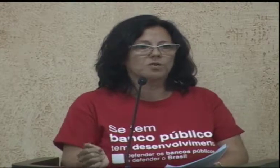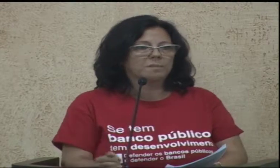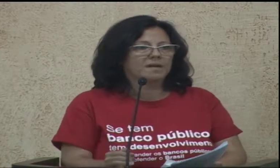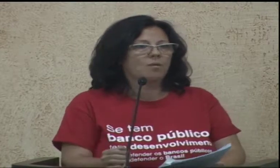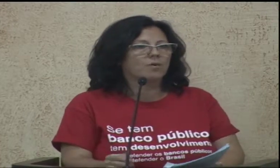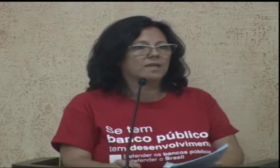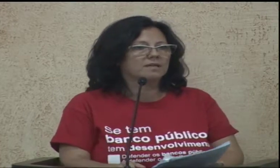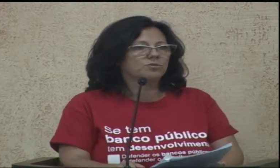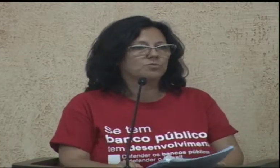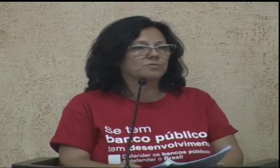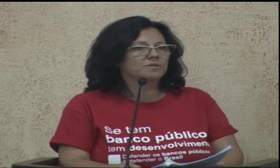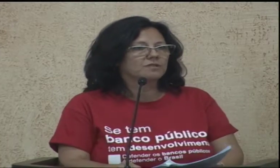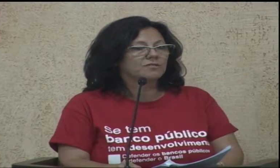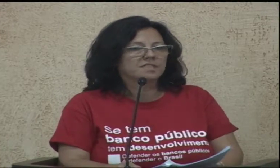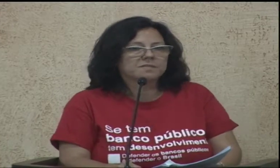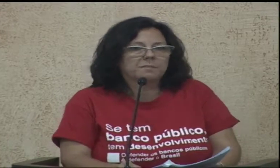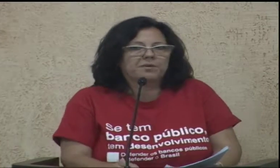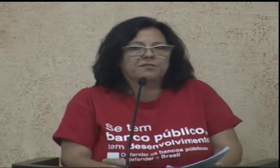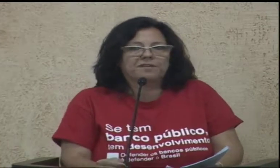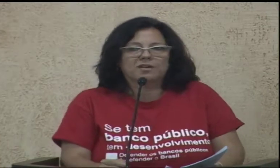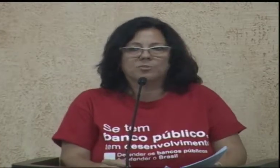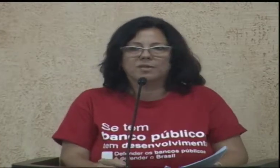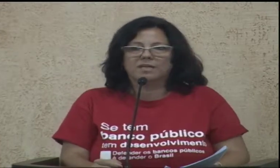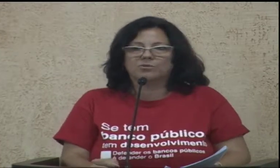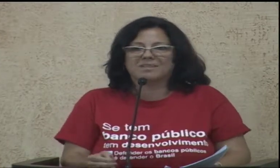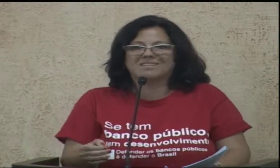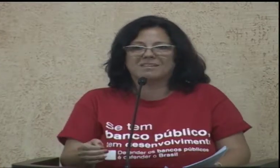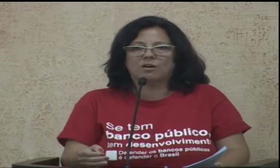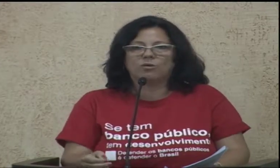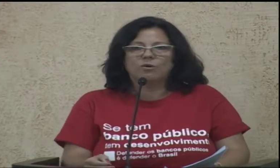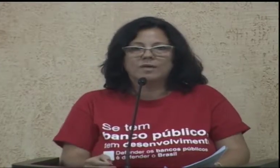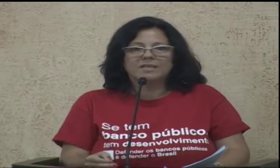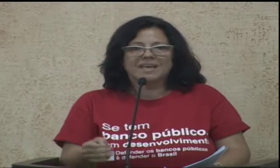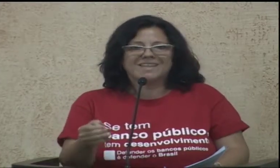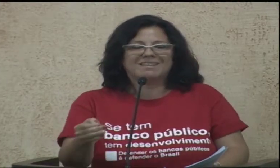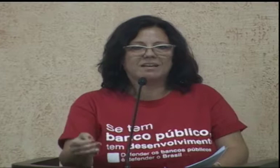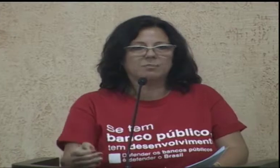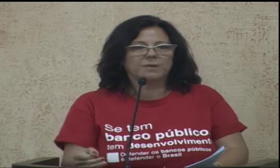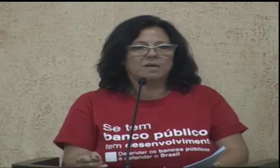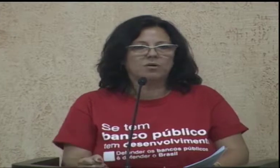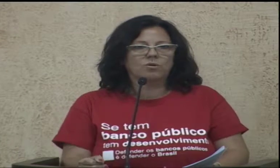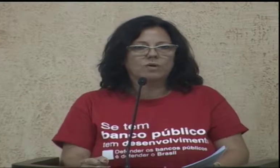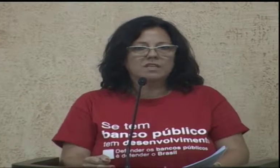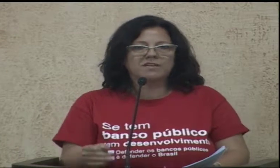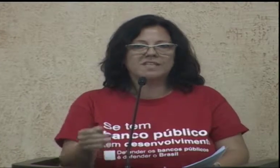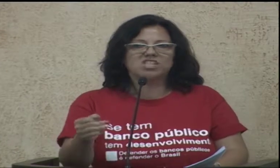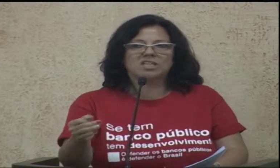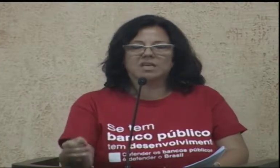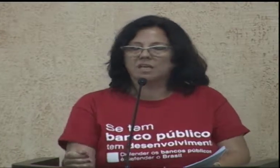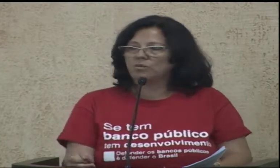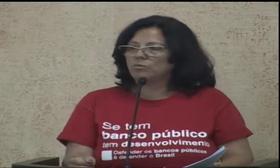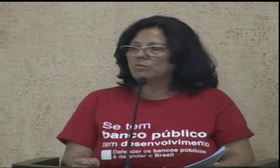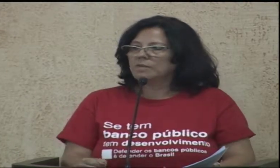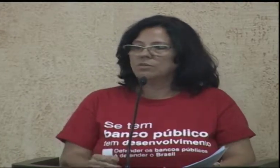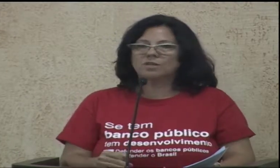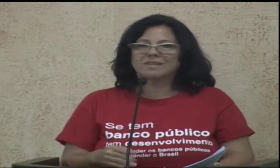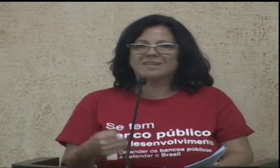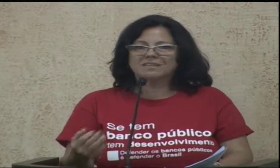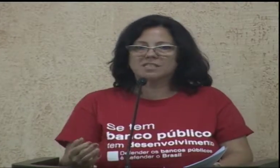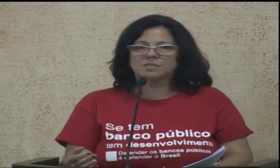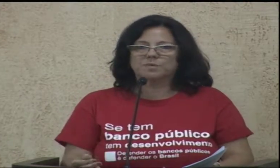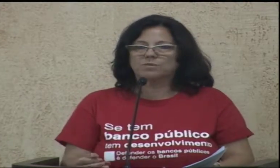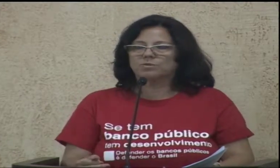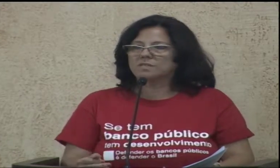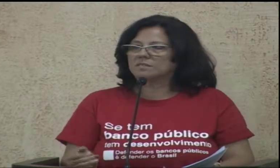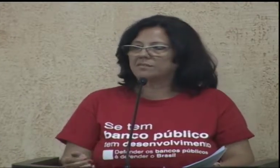do banco, para pagar um boleto, você precisa provar que o boleto é seu, que é daquele banco, que vai ser em dinheiro. Então, são